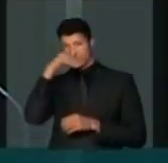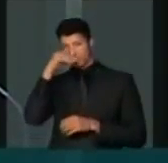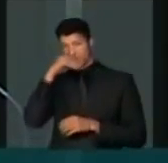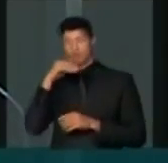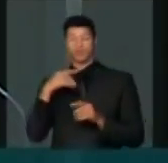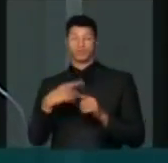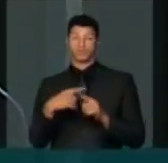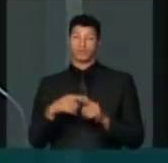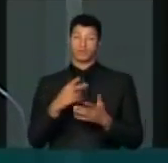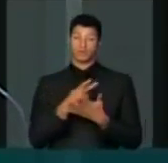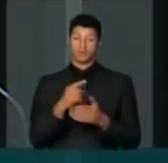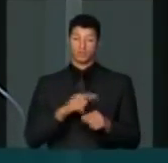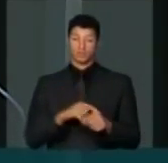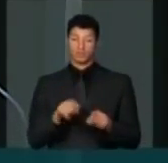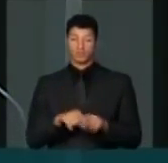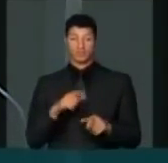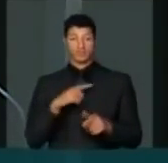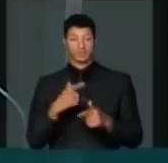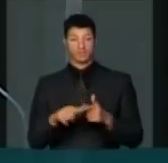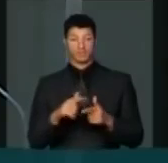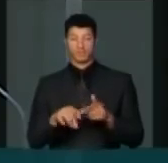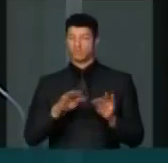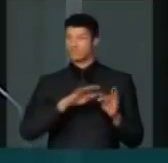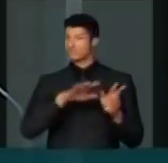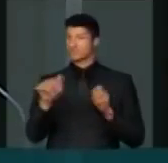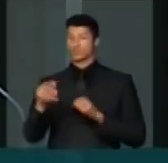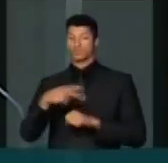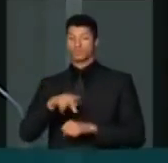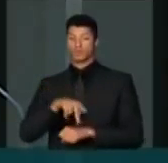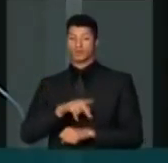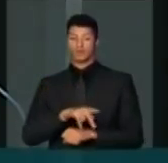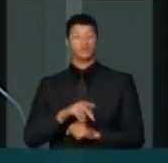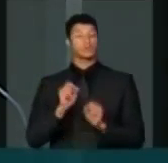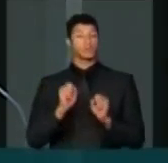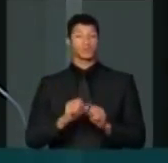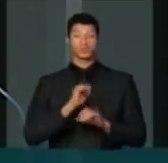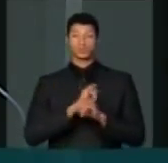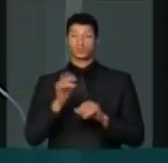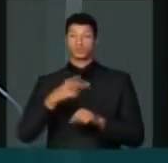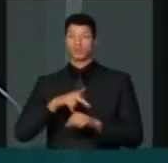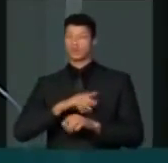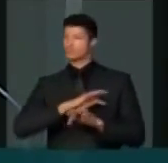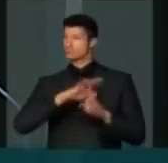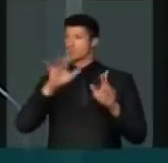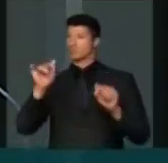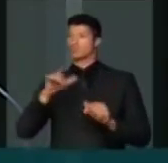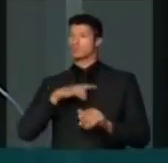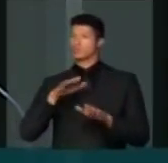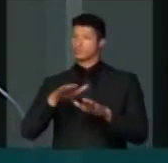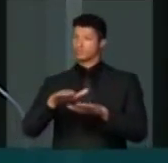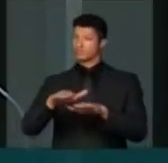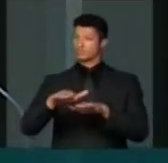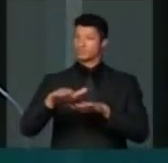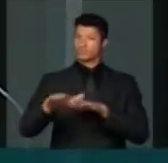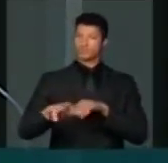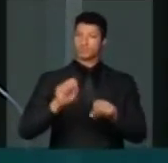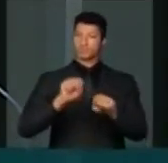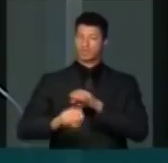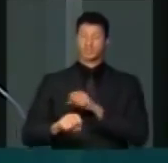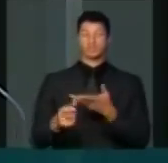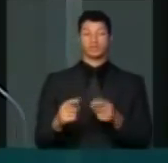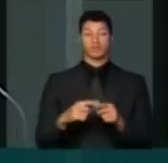mesmo tempo, há problemas em todo o país. Pode-se dizer que o país todo tem estradas